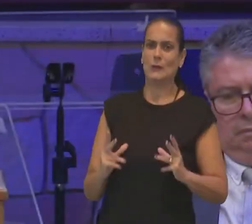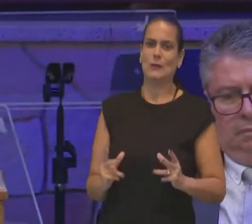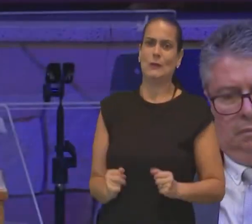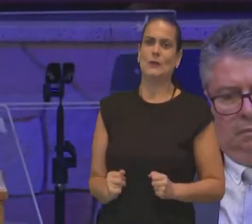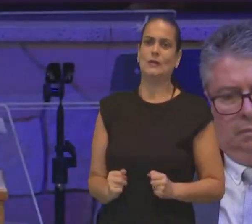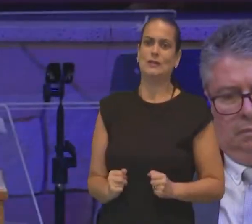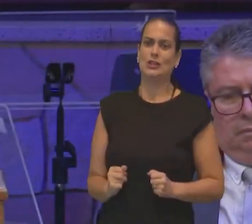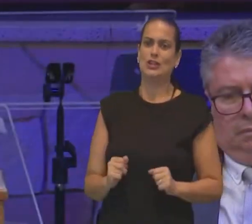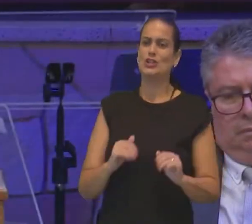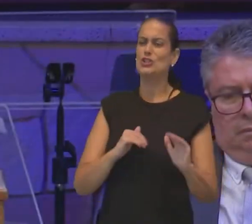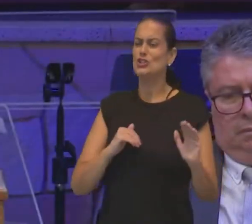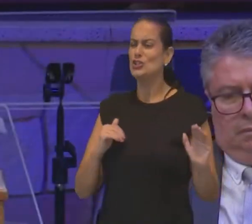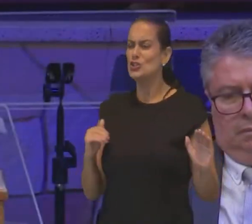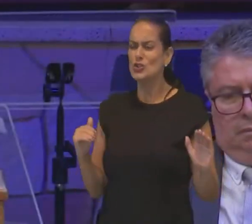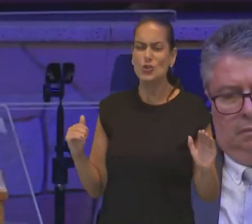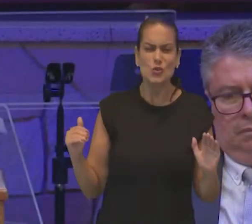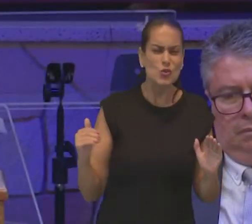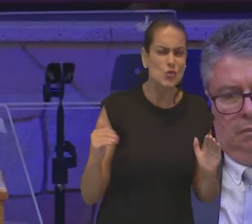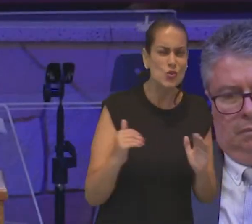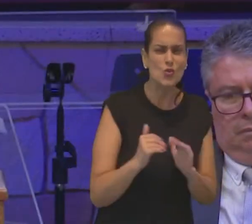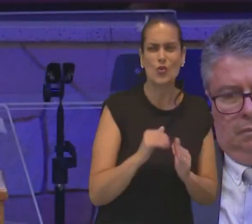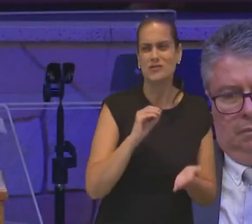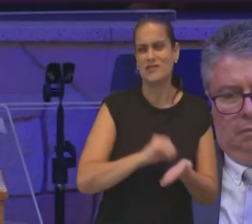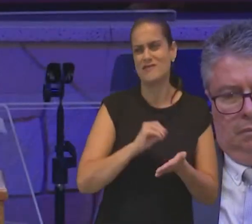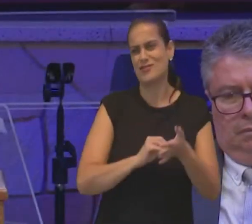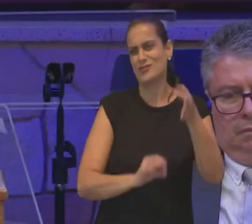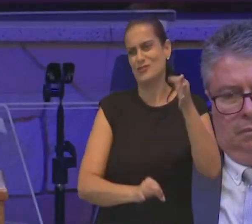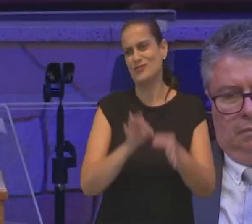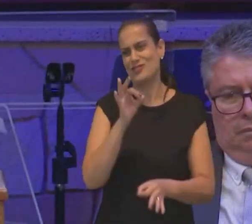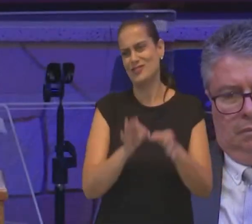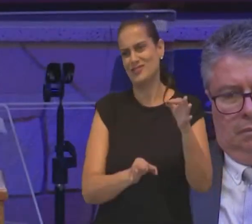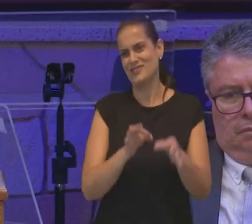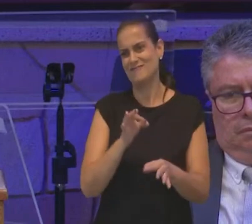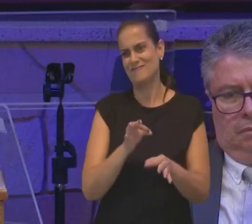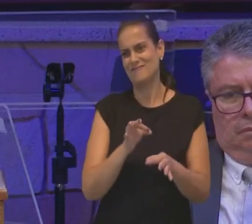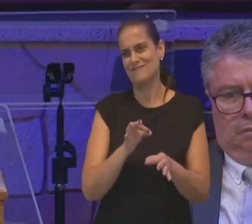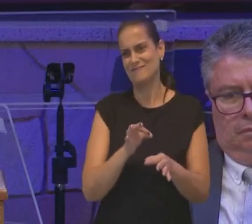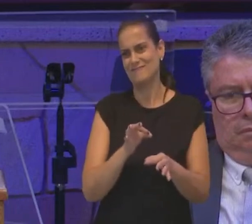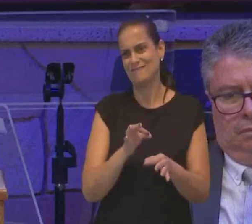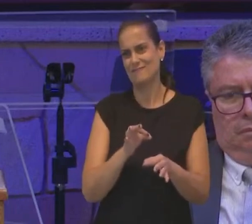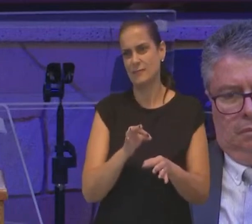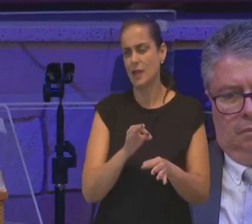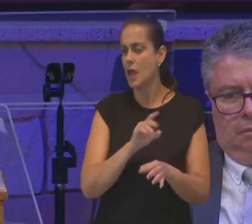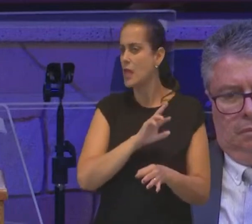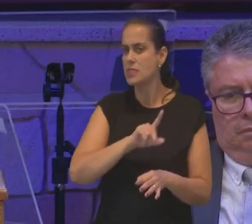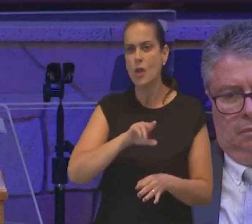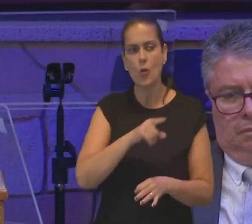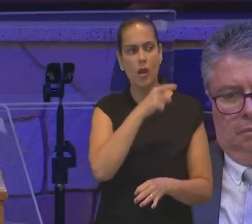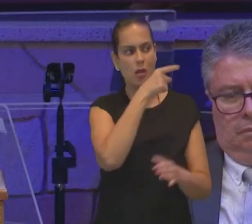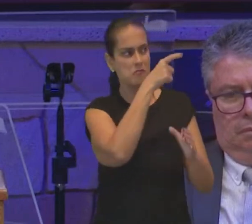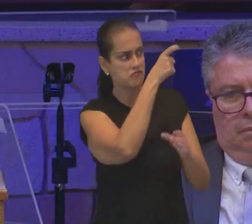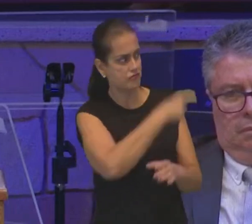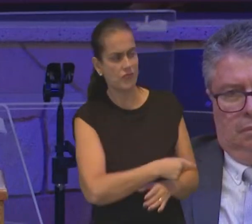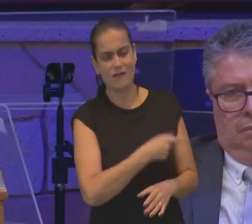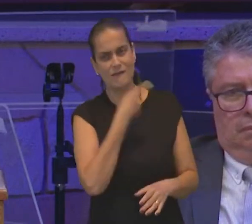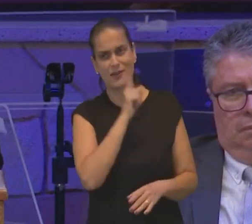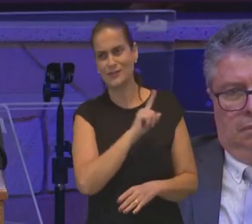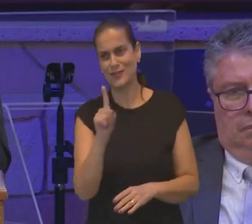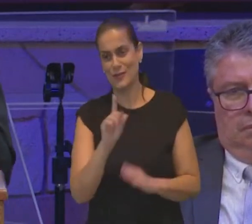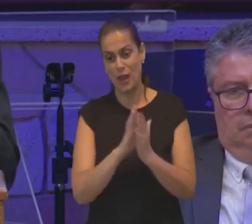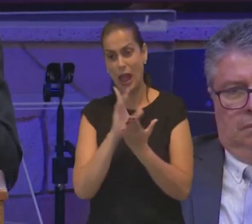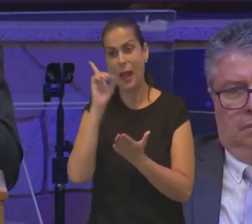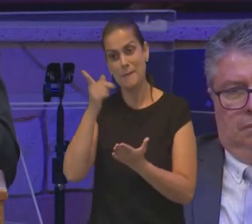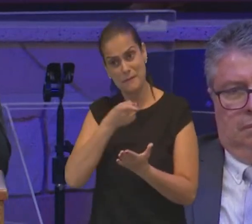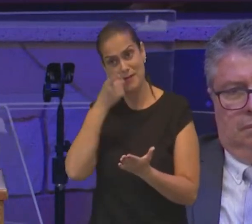purificar de toda injustiça. Não sou eu que estou dizendo, é a palavra de Deus que está